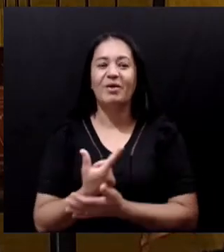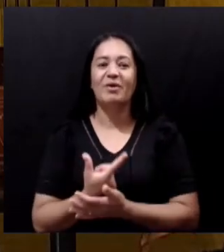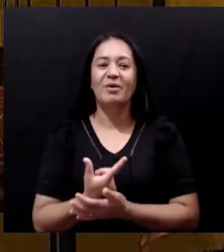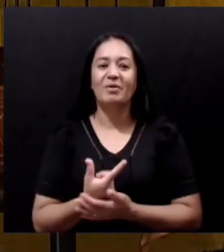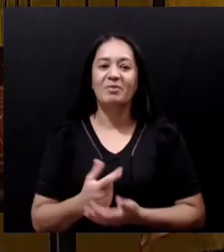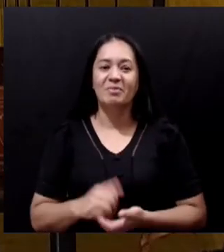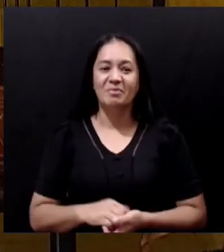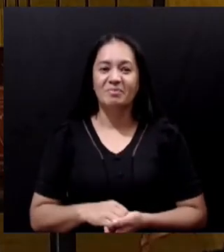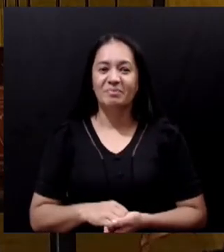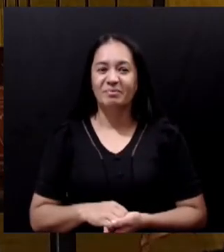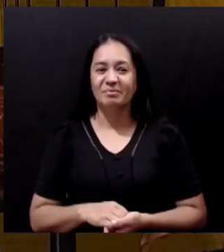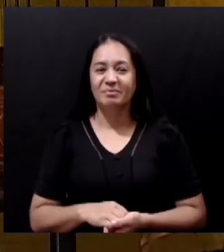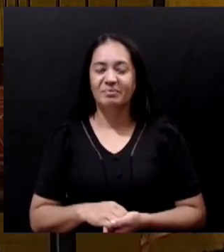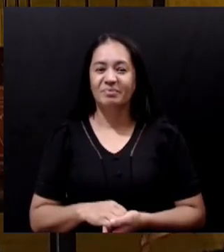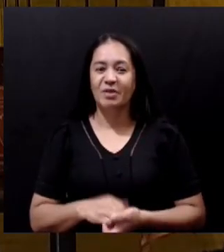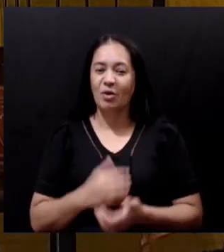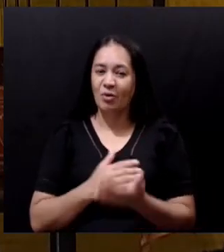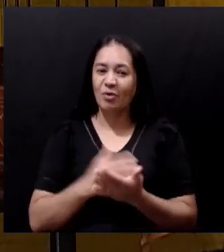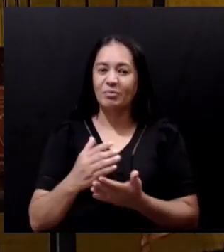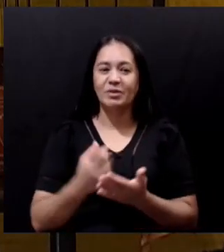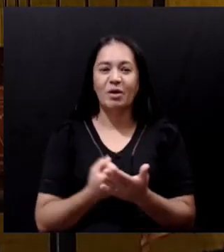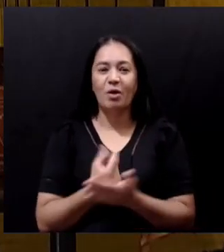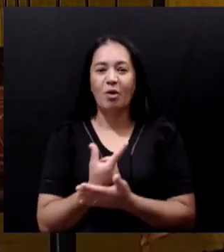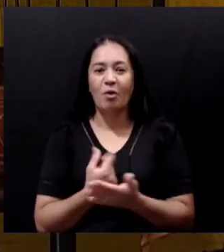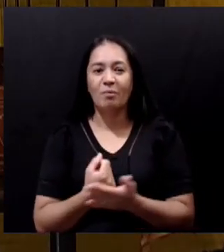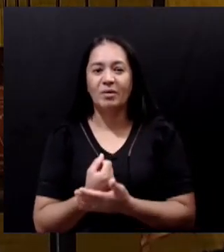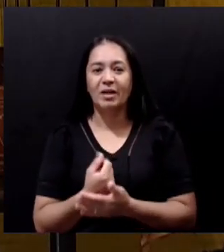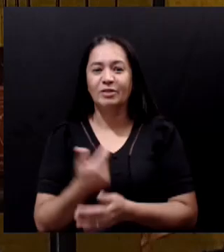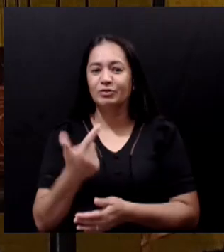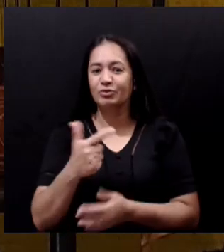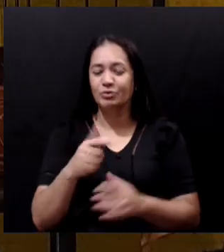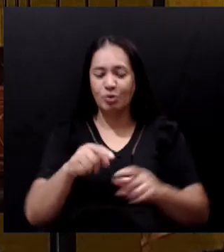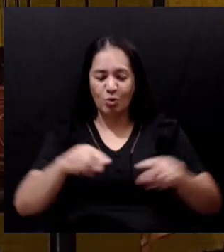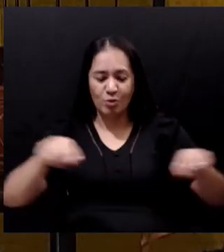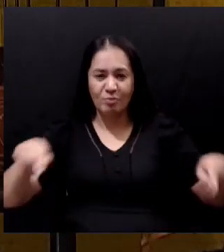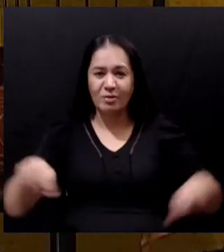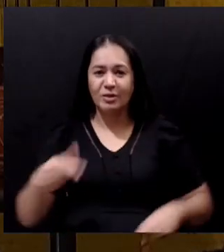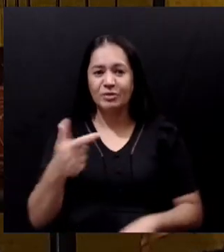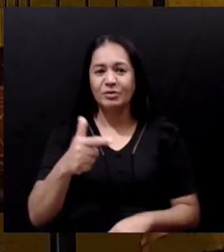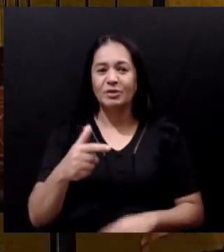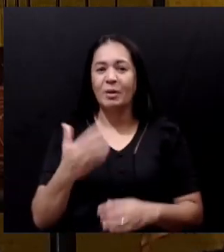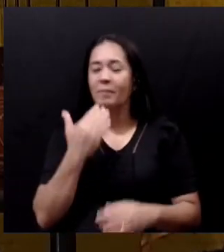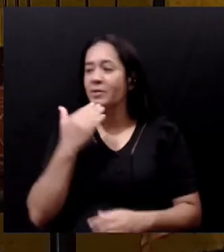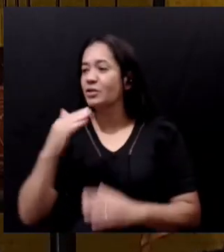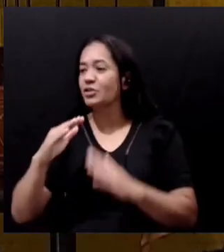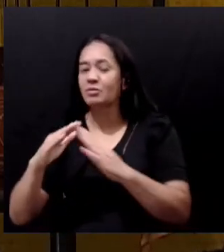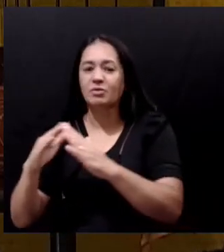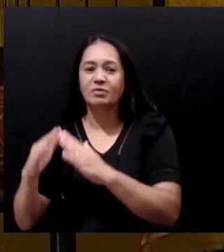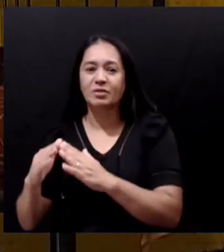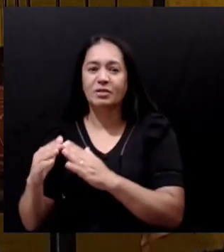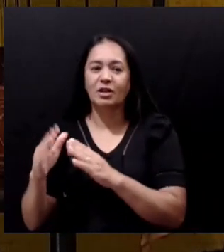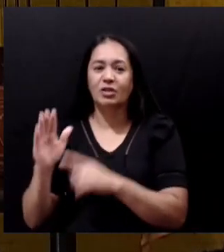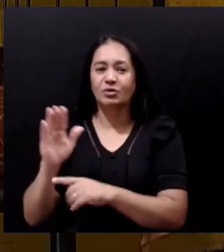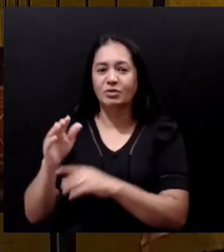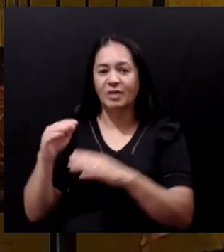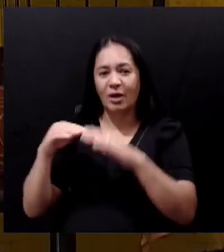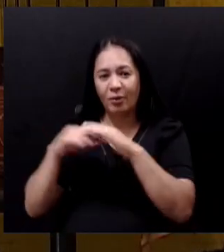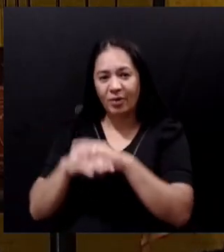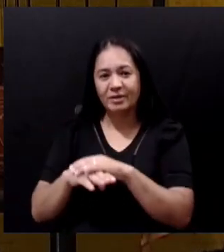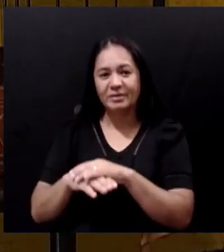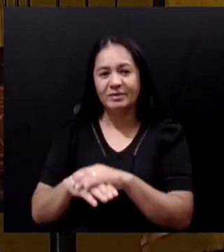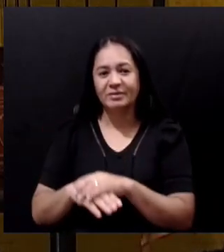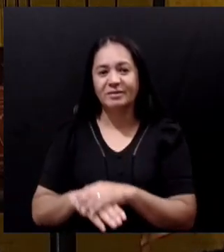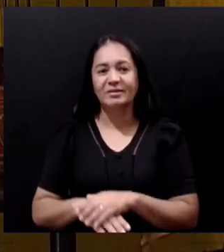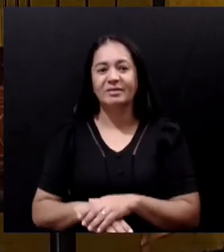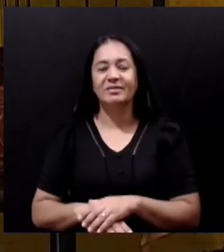aí começamos a comprar as coisas, já não tinha muito espaço, pedia para os vizinhos ajudar a gente a guardar. Tinha 2 vizinhas nossas que ajudavam muito a gente,